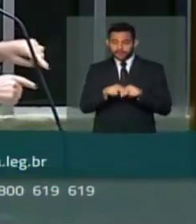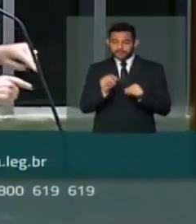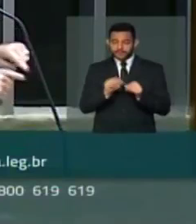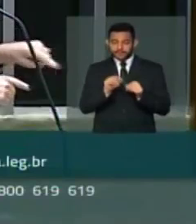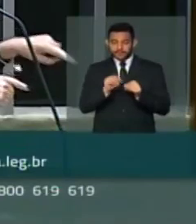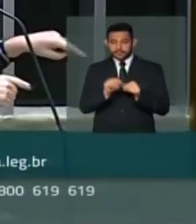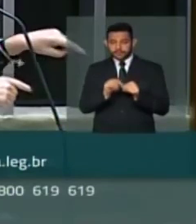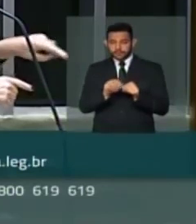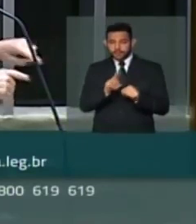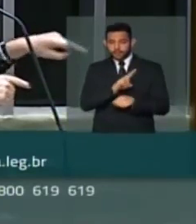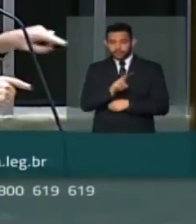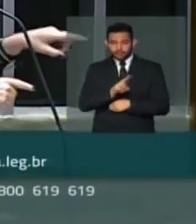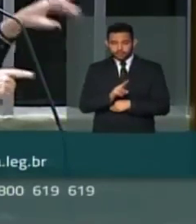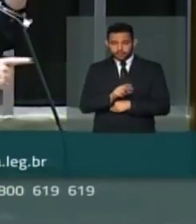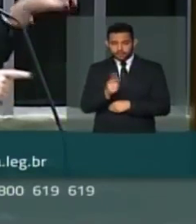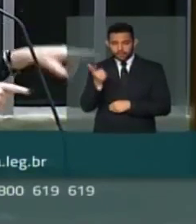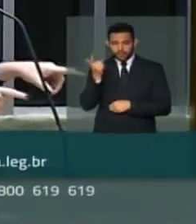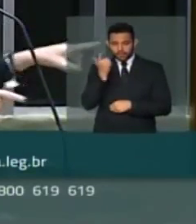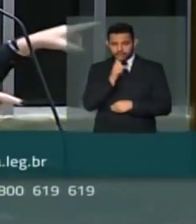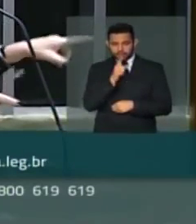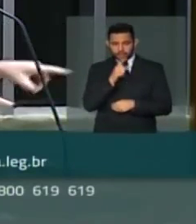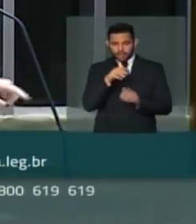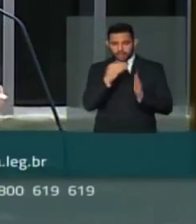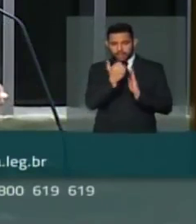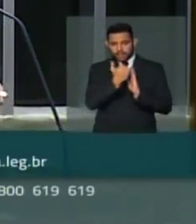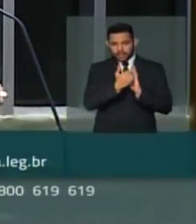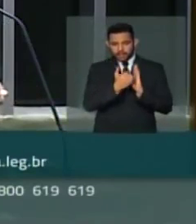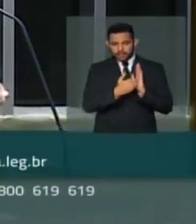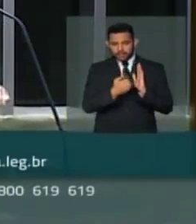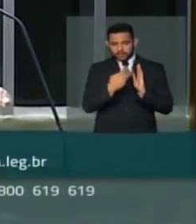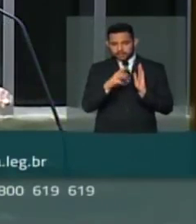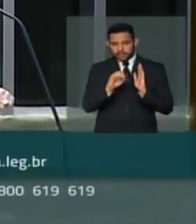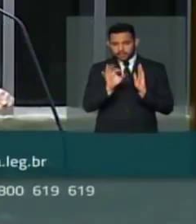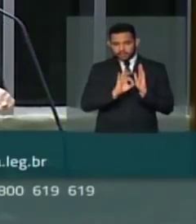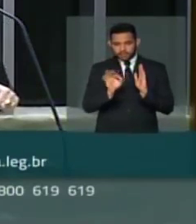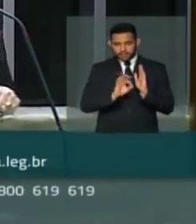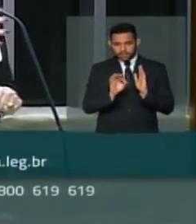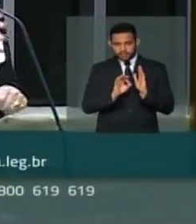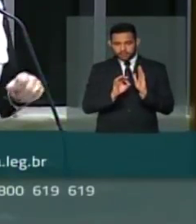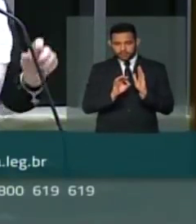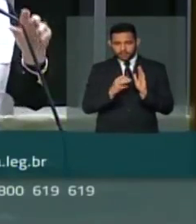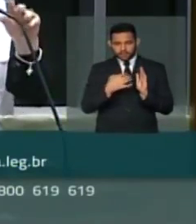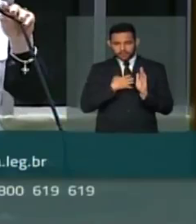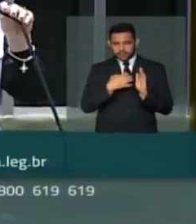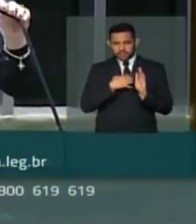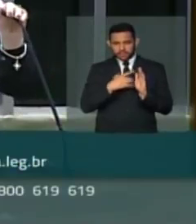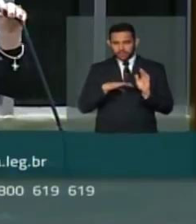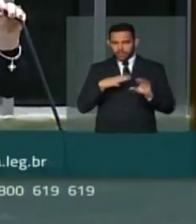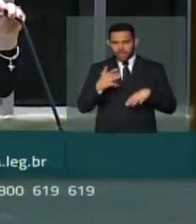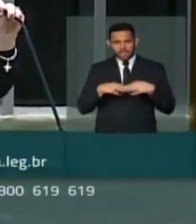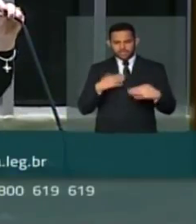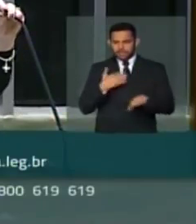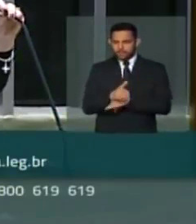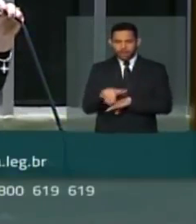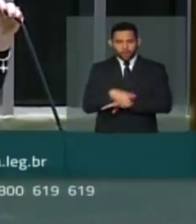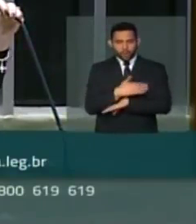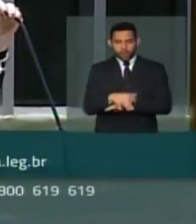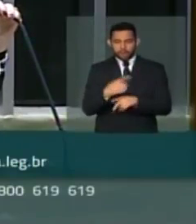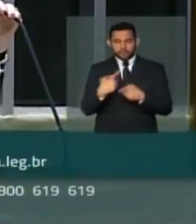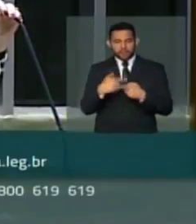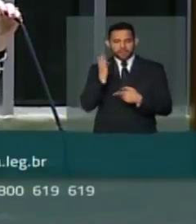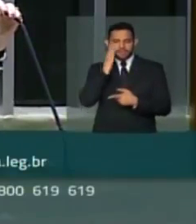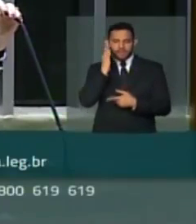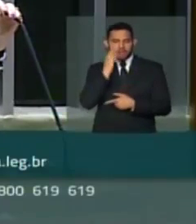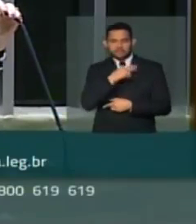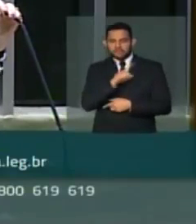cumprir a nominata e garantir que naquela lista tenhamos 30%, elas não se sentem com coragem de ir para a rua, porque elas sabem que